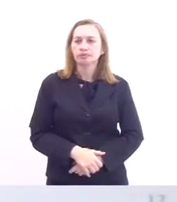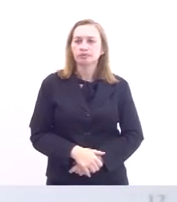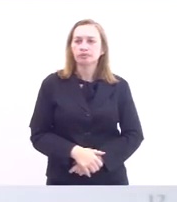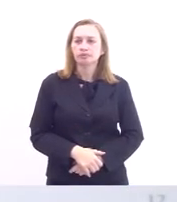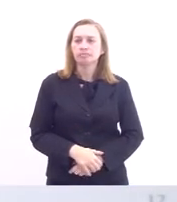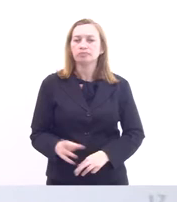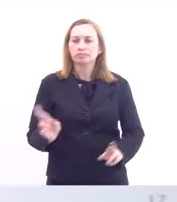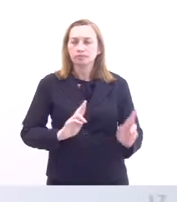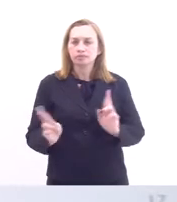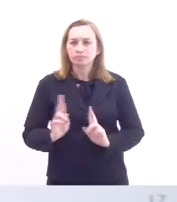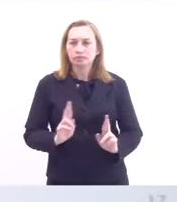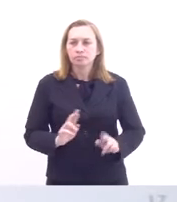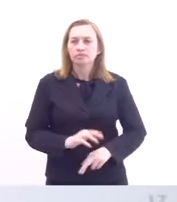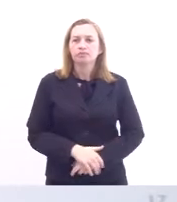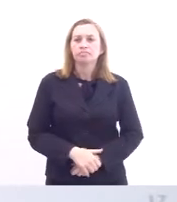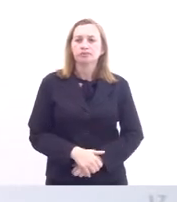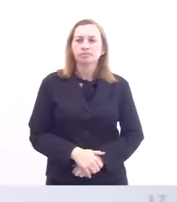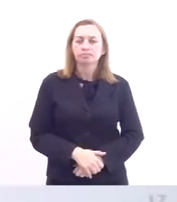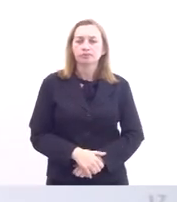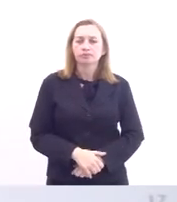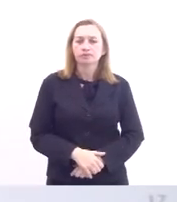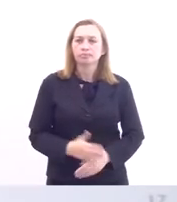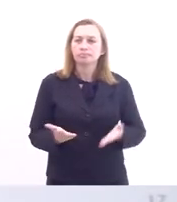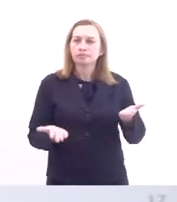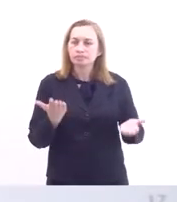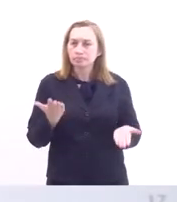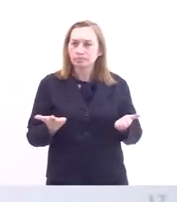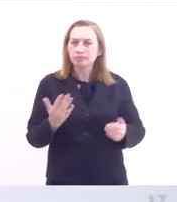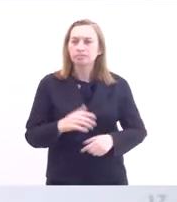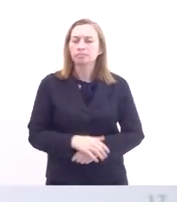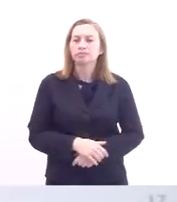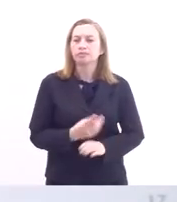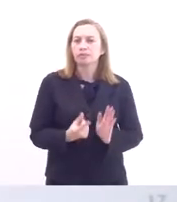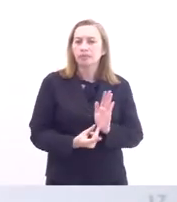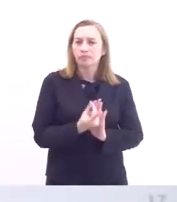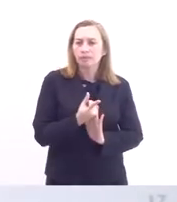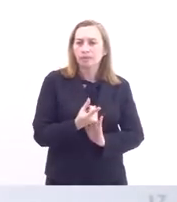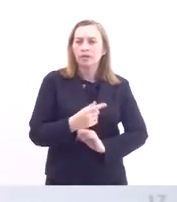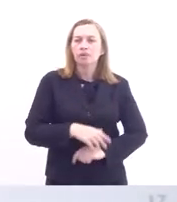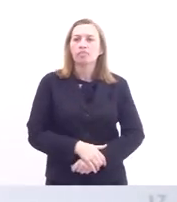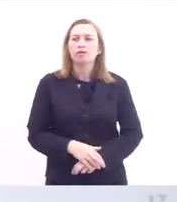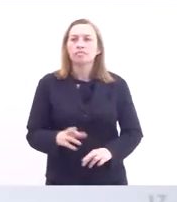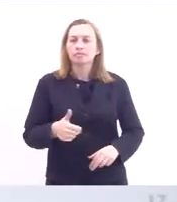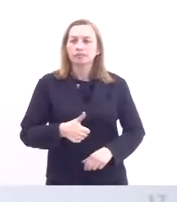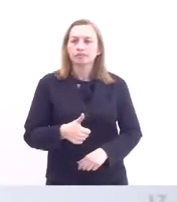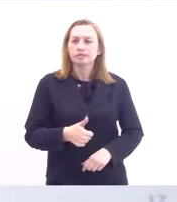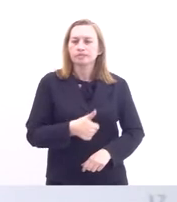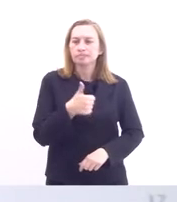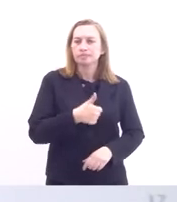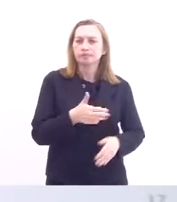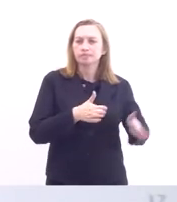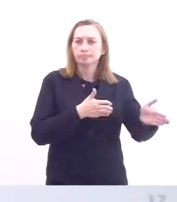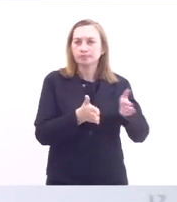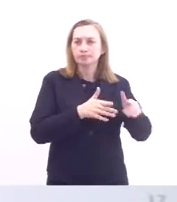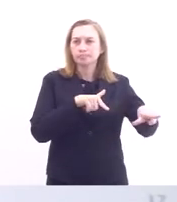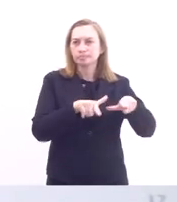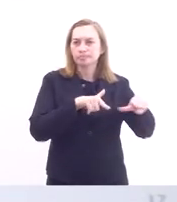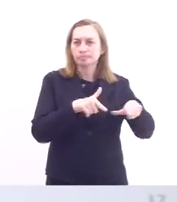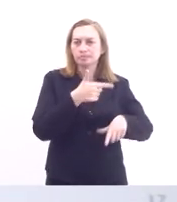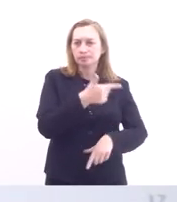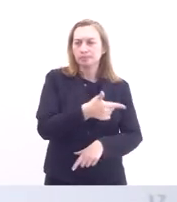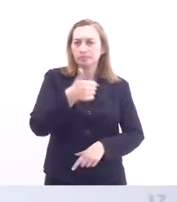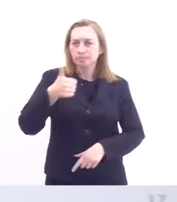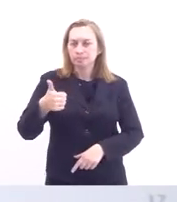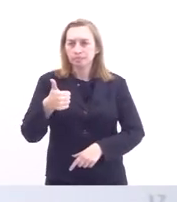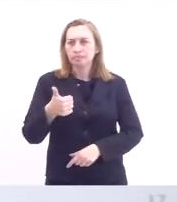Com relação, então, ao balanço orçamentário, referente ao primeiro quadrimestre de 2022, a